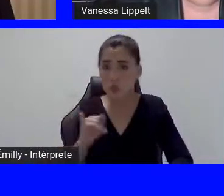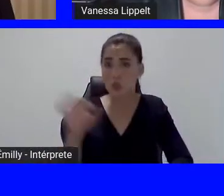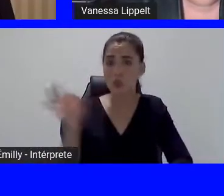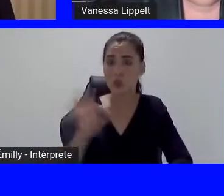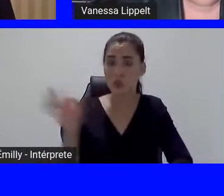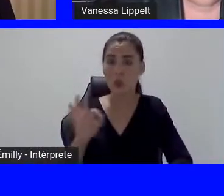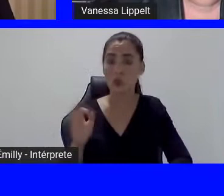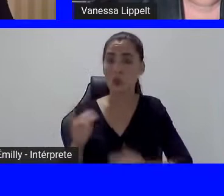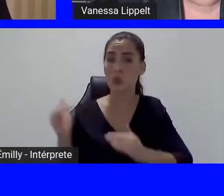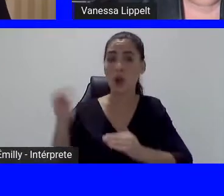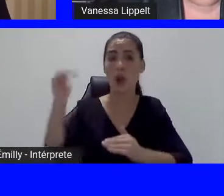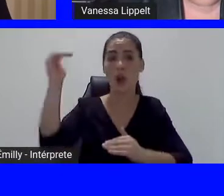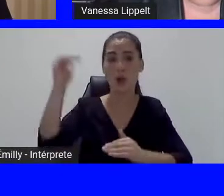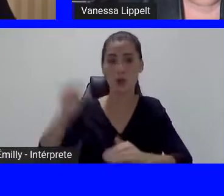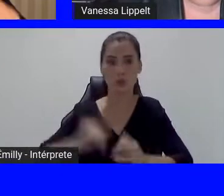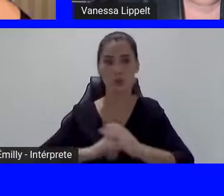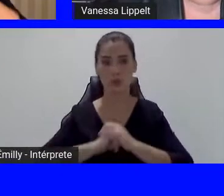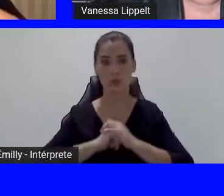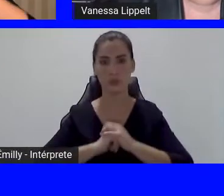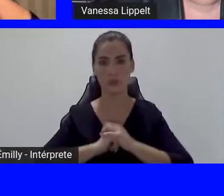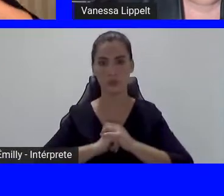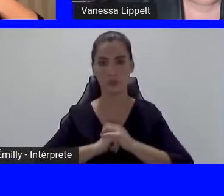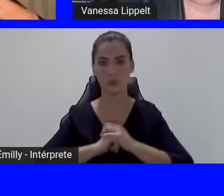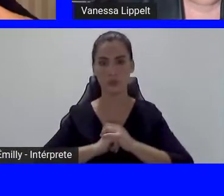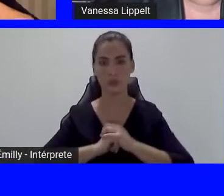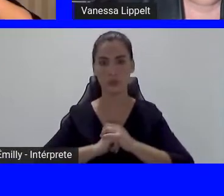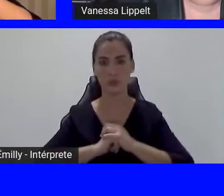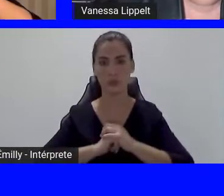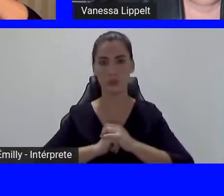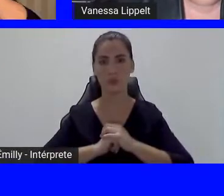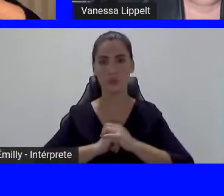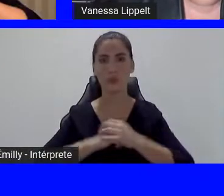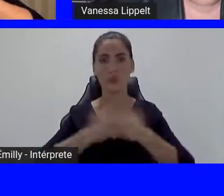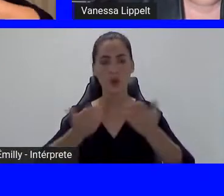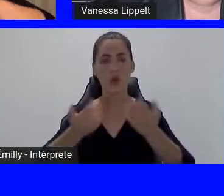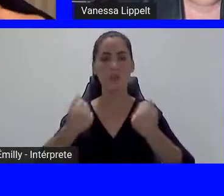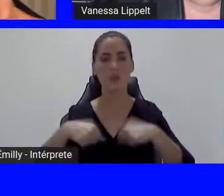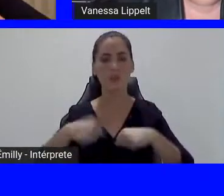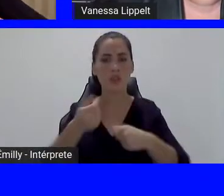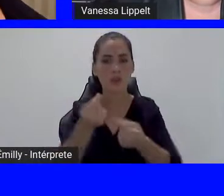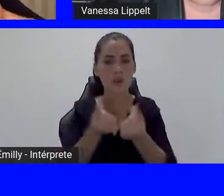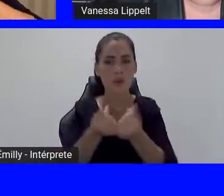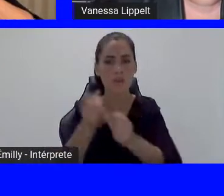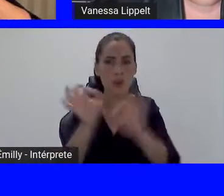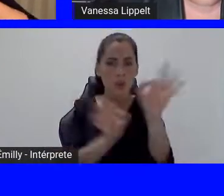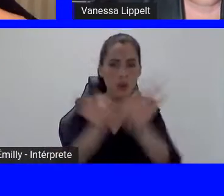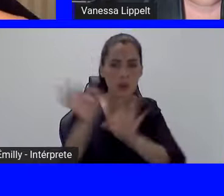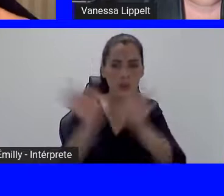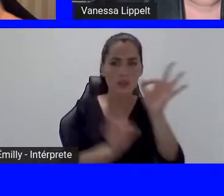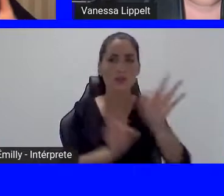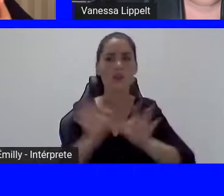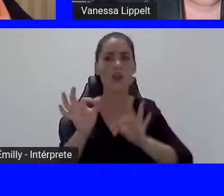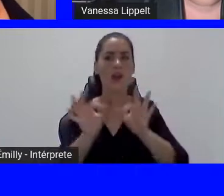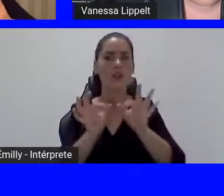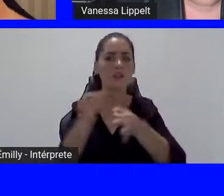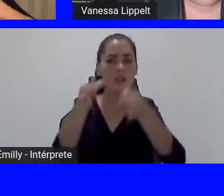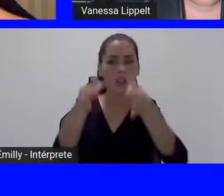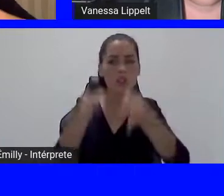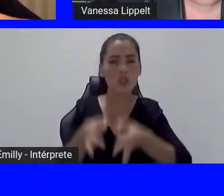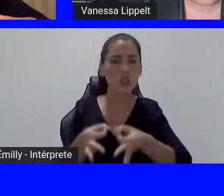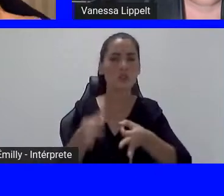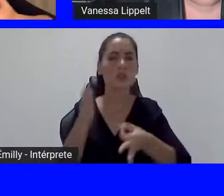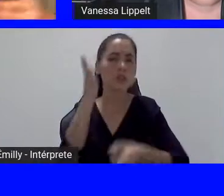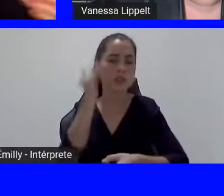recriando o Ministério do Planejamento e Orçamento, orçamento organizado, onde eu saiba por 4 anos como eu vou